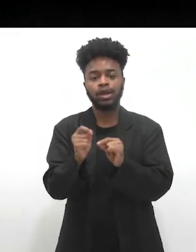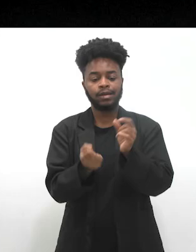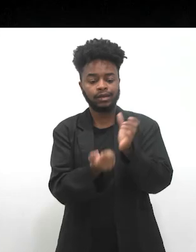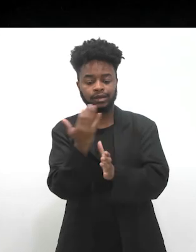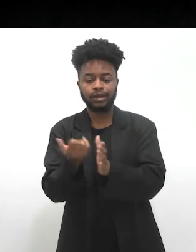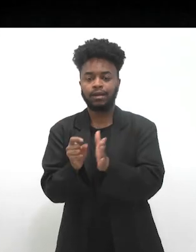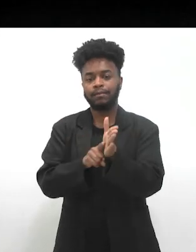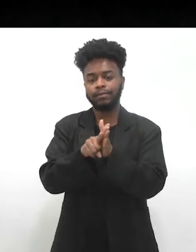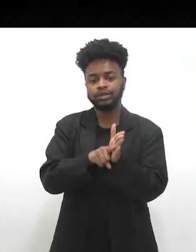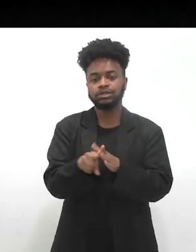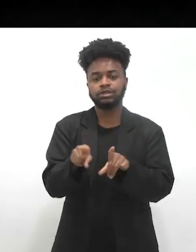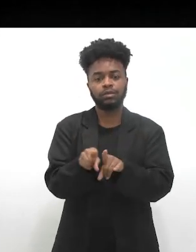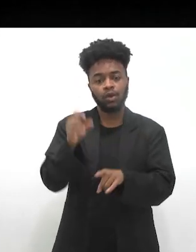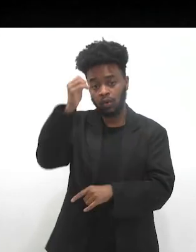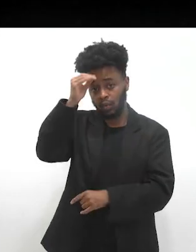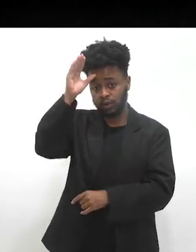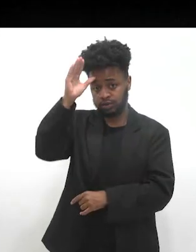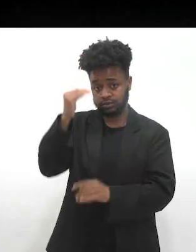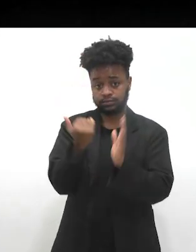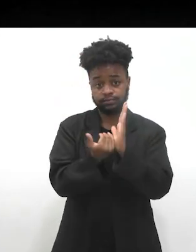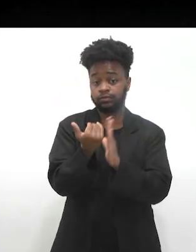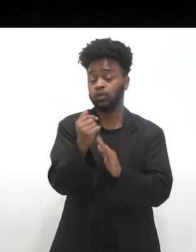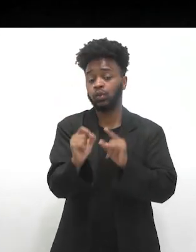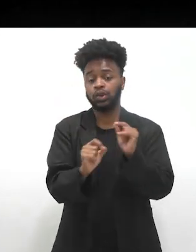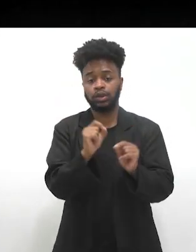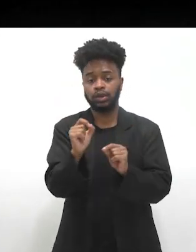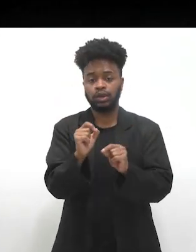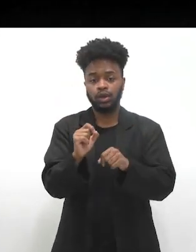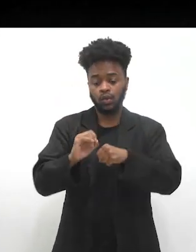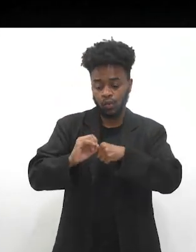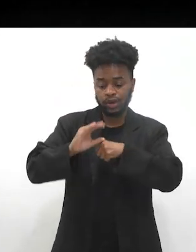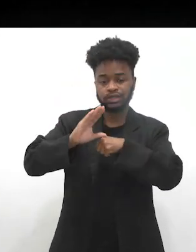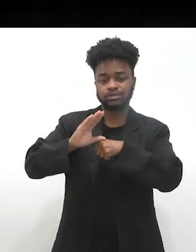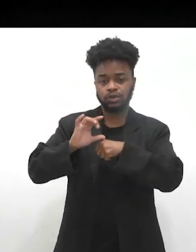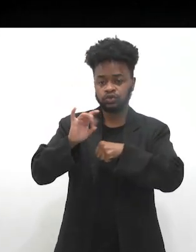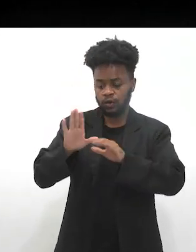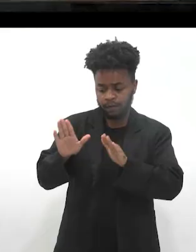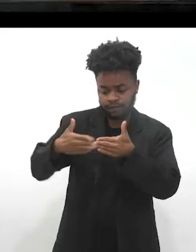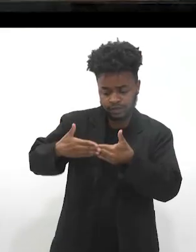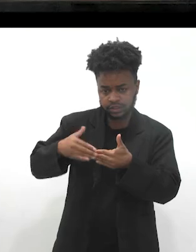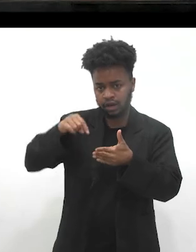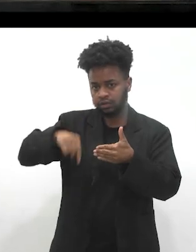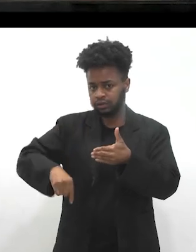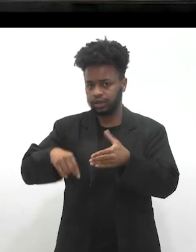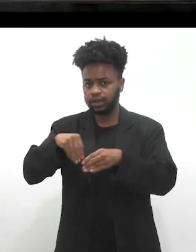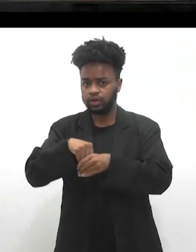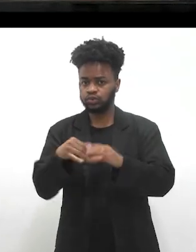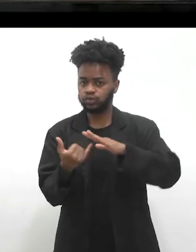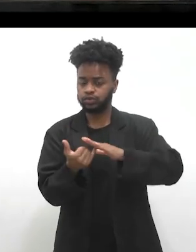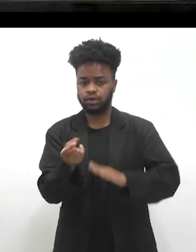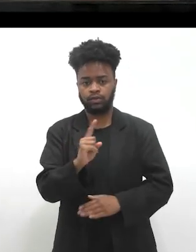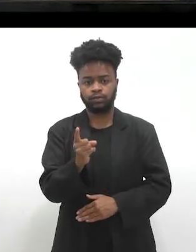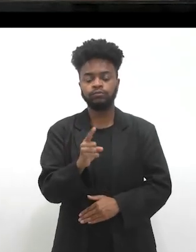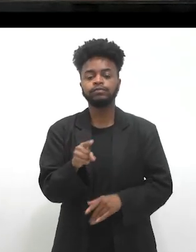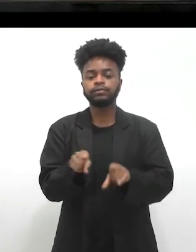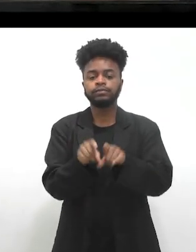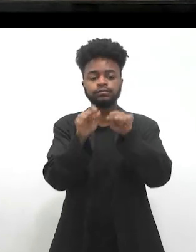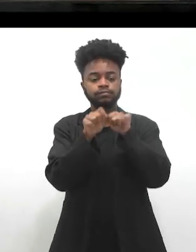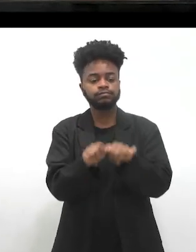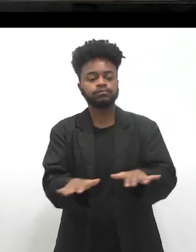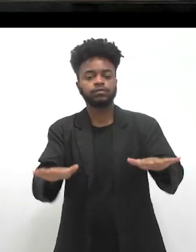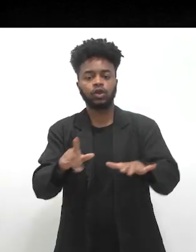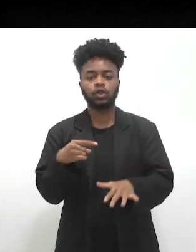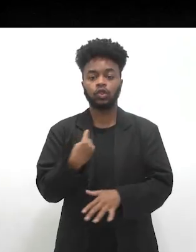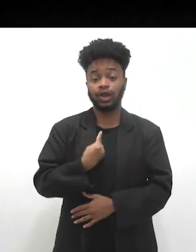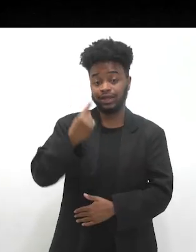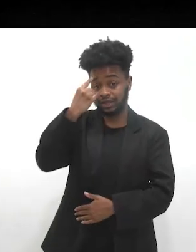gerar pesquisa, gerar conhecimento e, mais do que isso, gerar esse conhecimento, que esse conhecimento não fique dentro das nossas instituições. Então, a